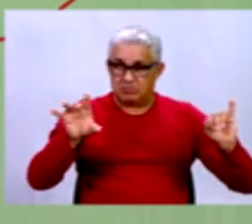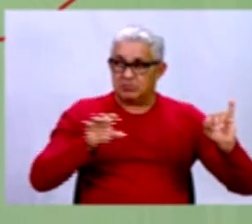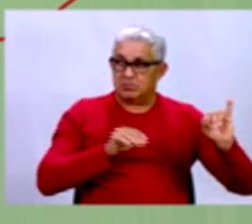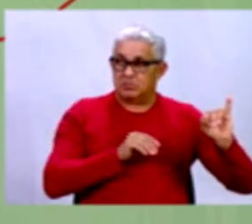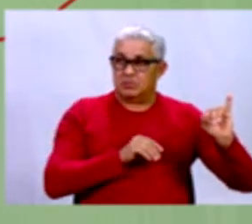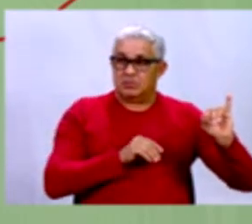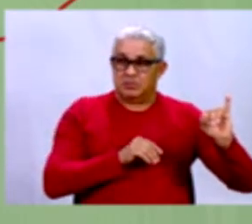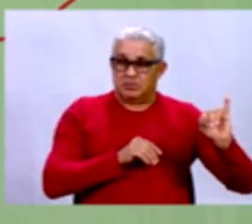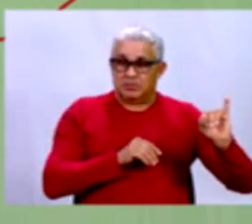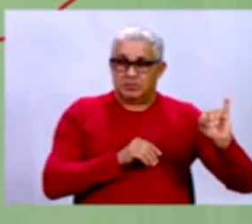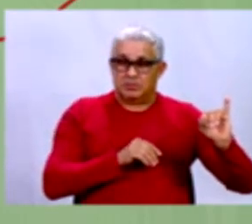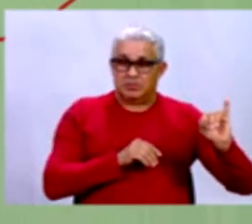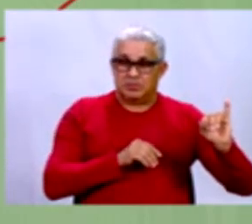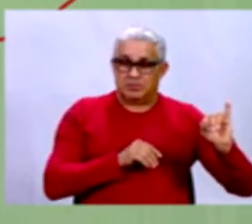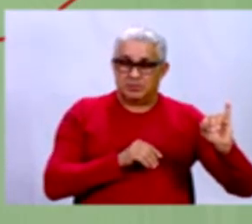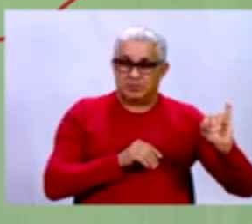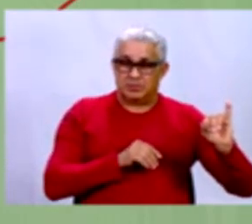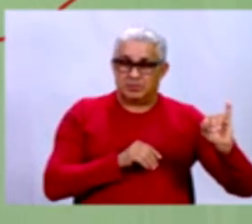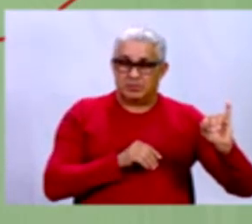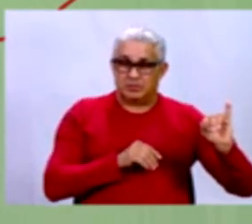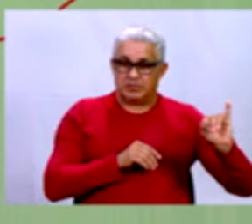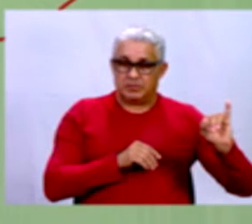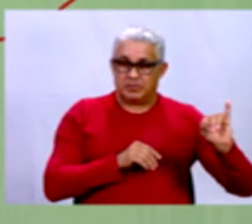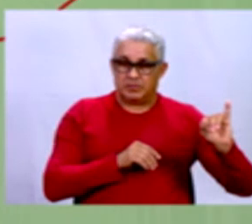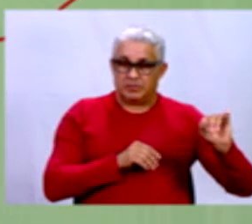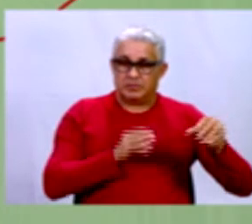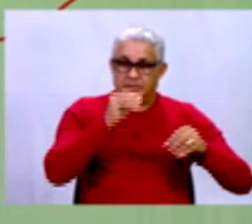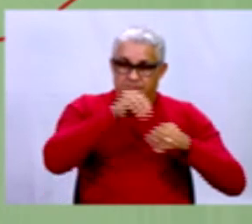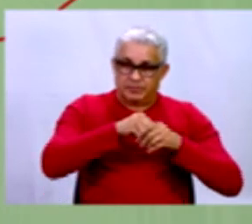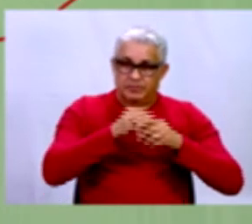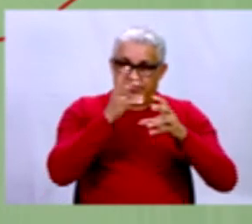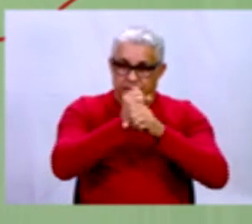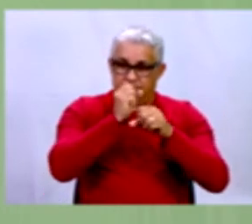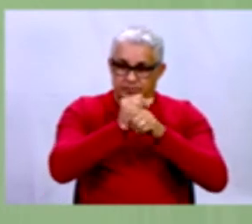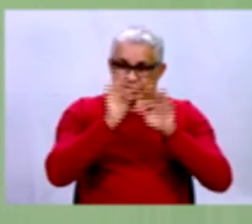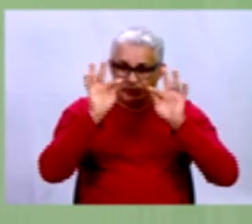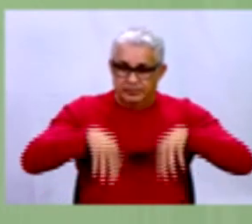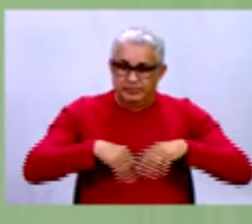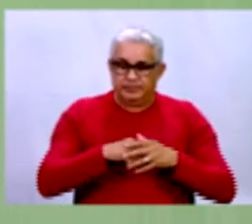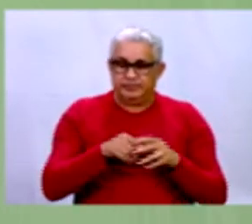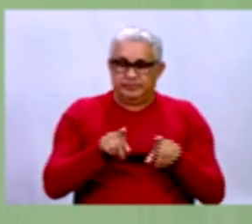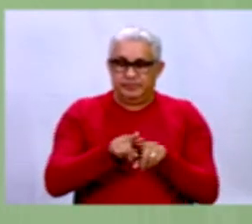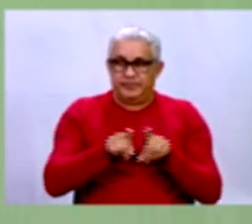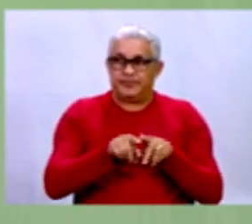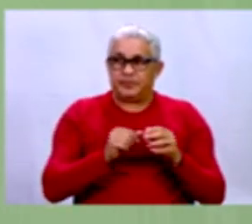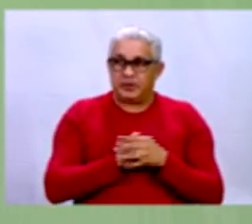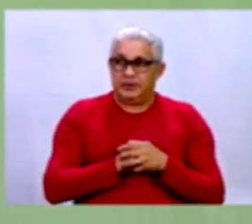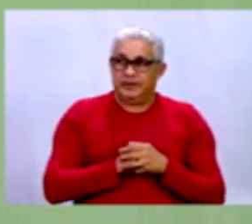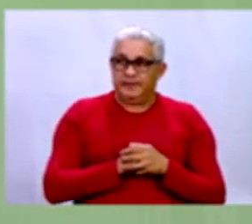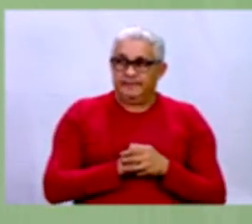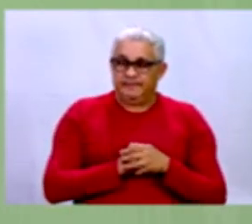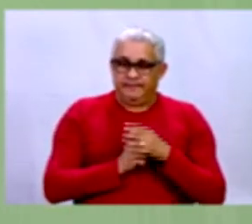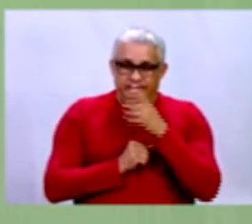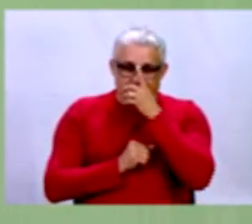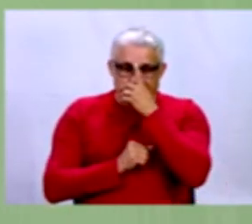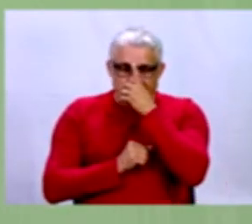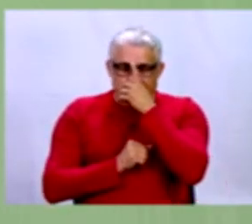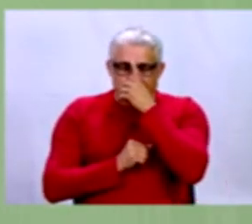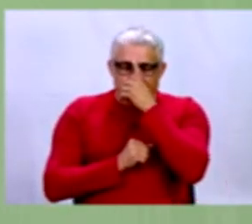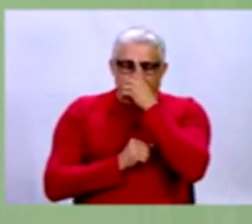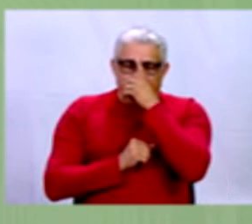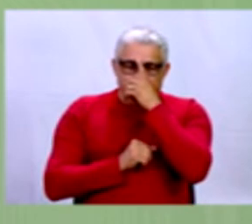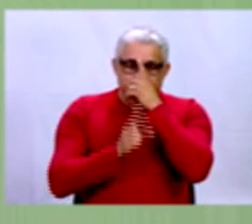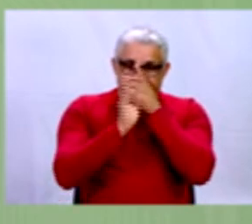6,52456, é o resultado que a gente vai pegar para a gente colocar na nossa fórmula final. E a nossa fórmula é essa aqui, ó. Já transportei para